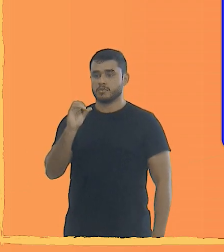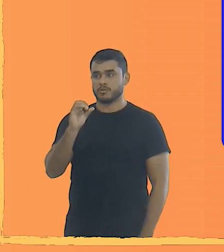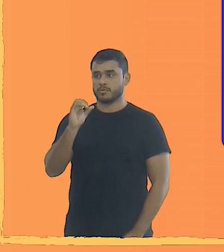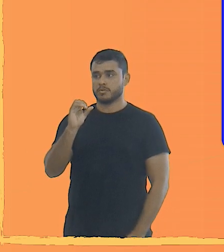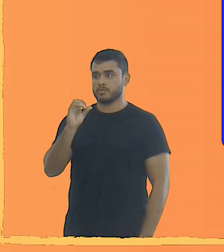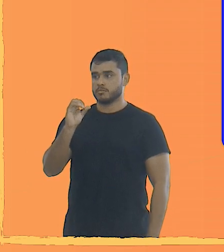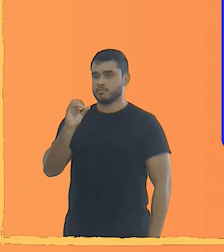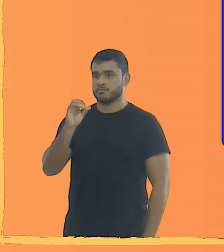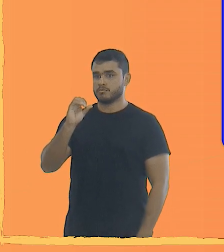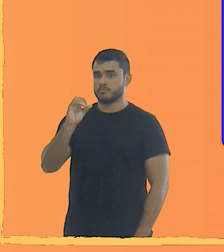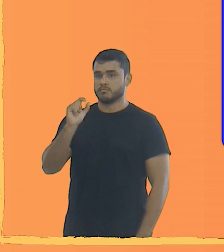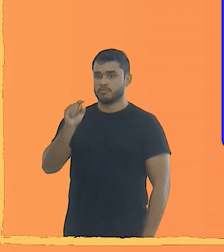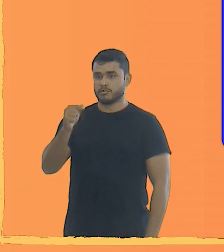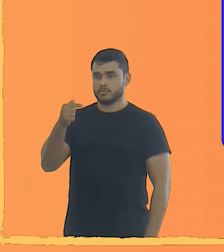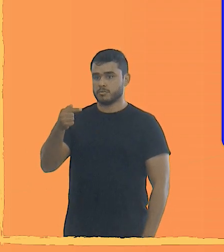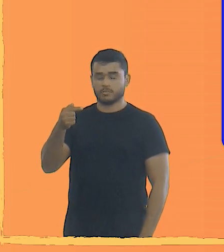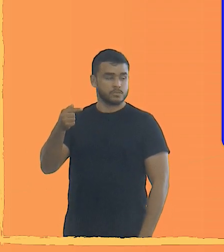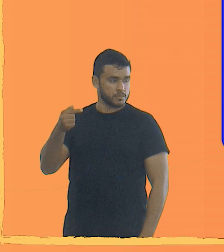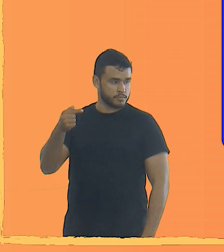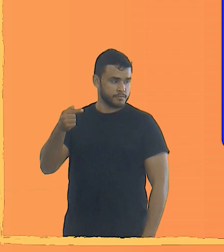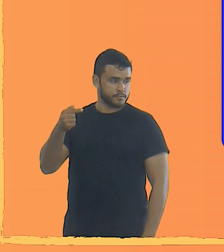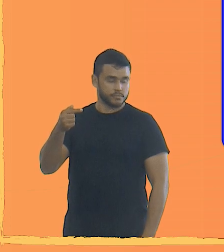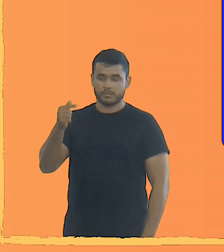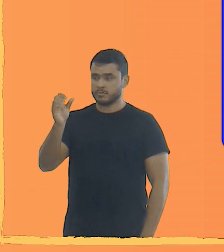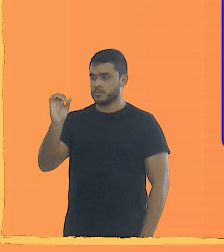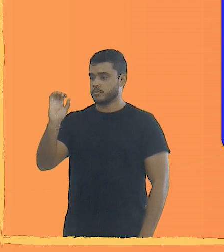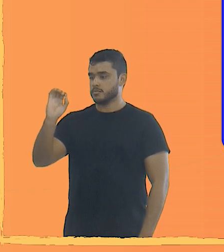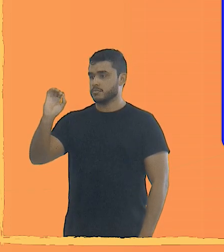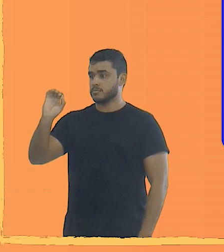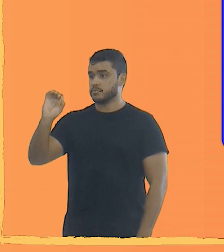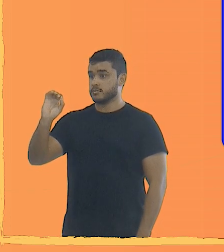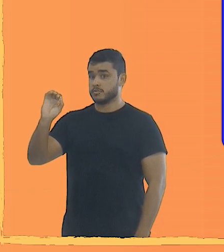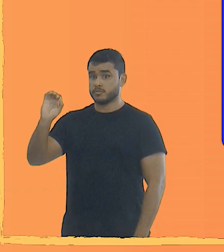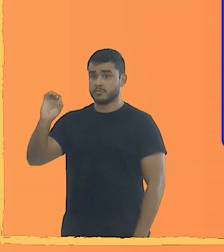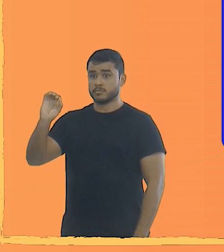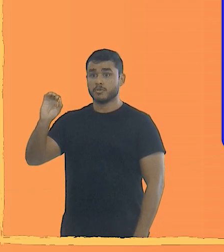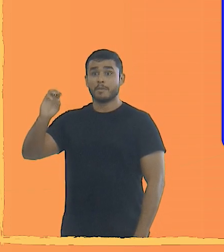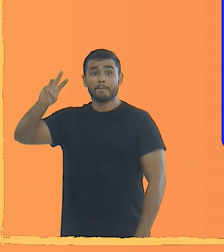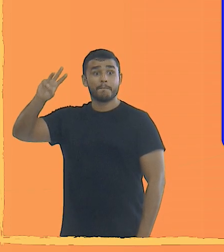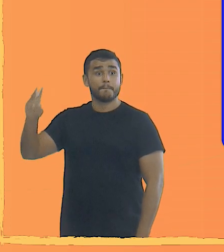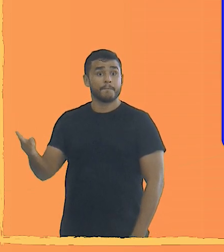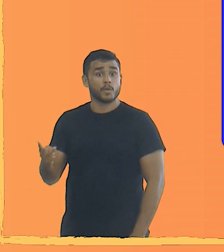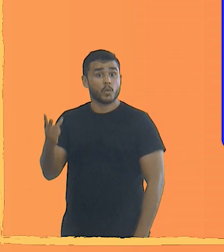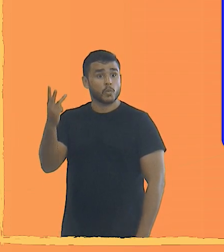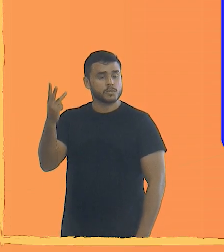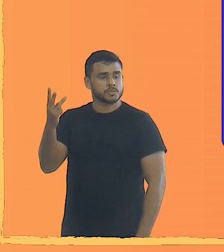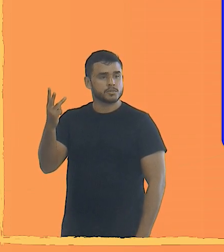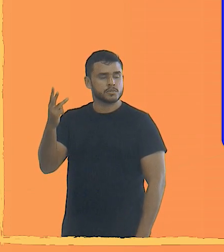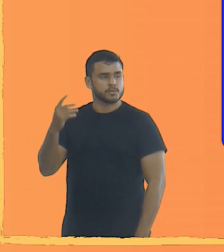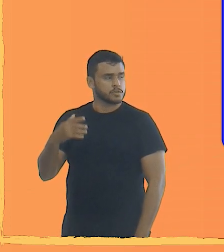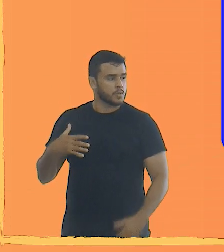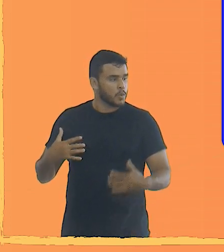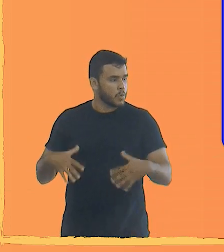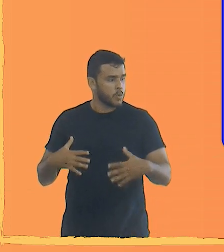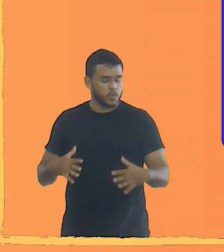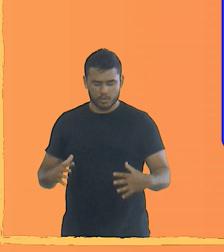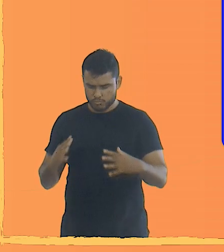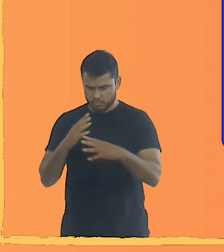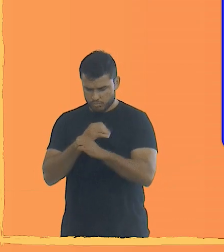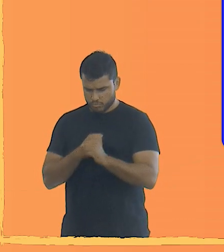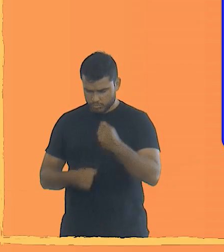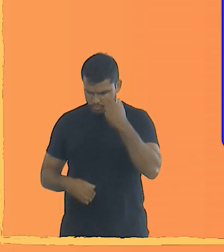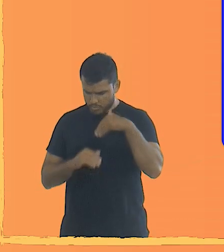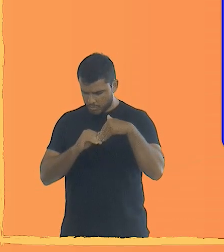6.760.000. Esse resultado dá certo? Também não, porque tem que ser superior à quantidade esperada, que é 1 milhão. Mas tem que